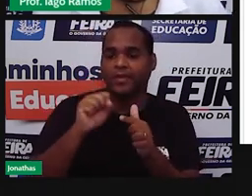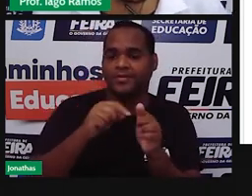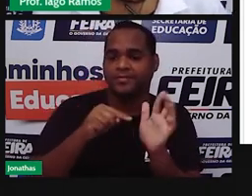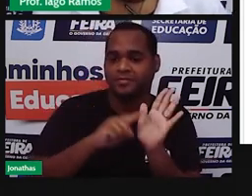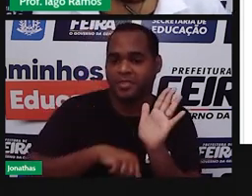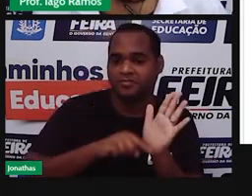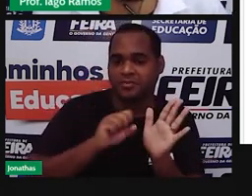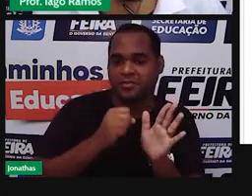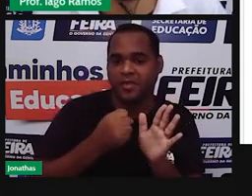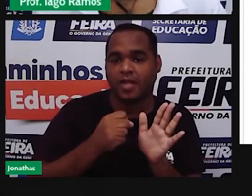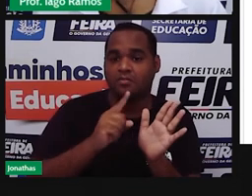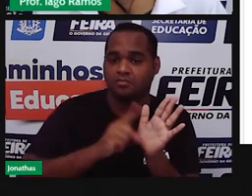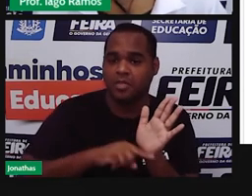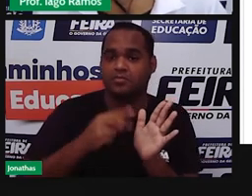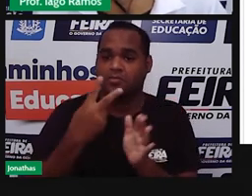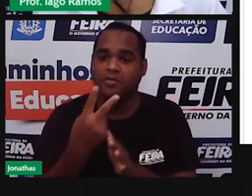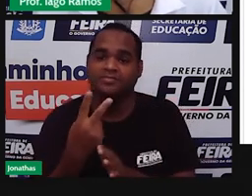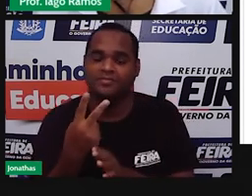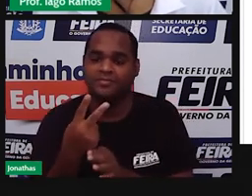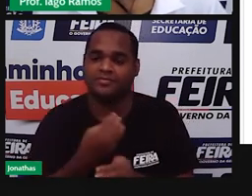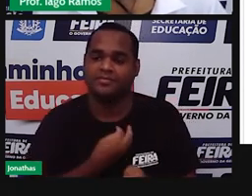Aqui, ó. Menos 2.